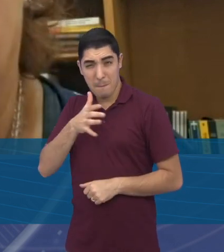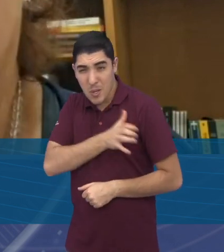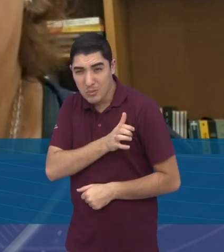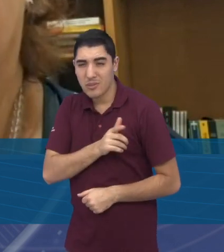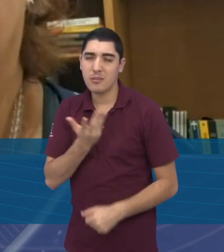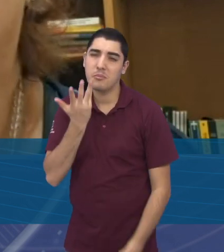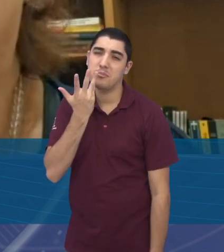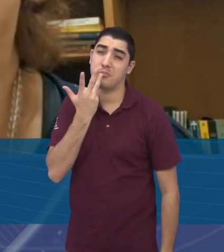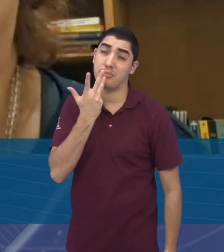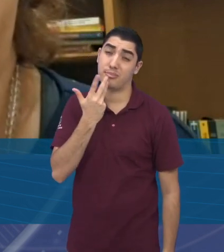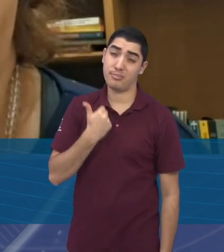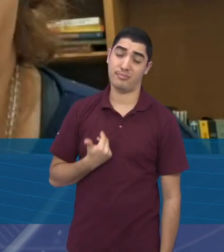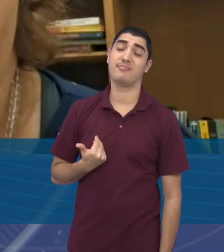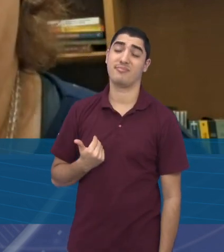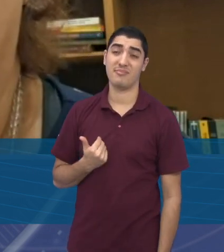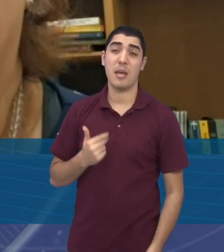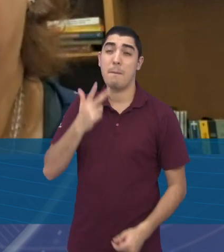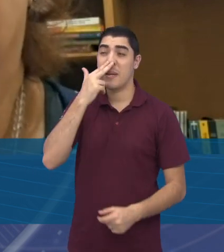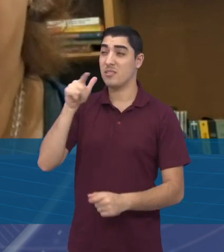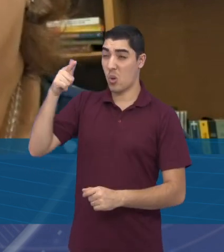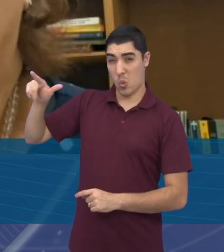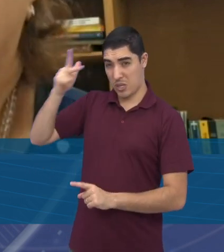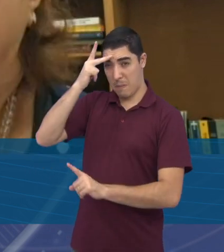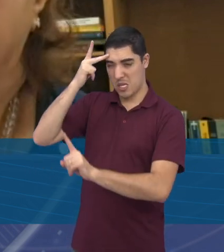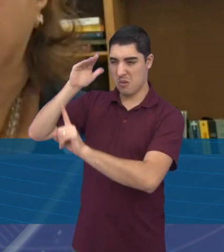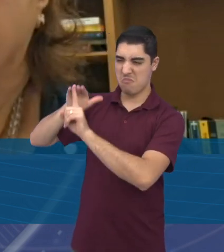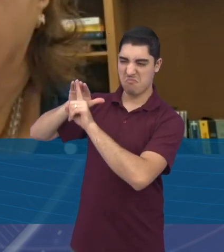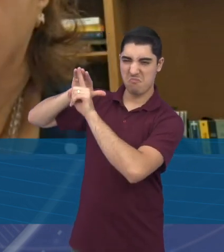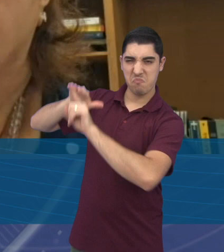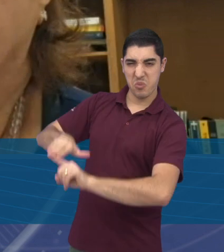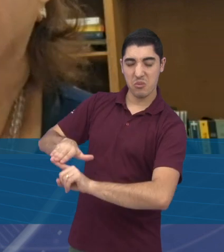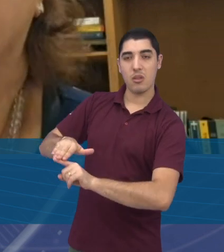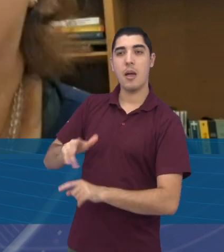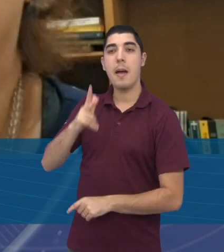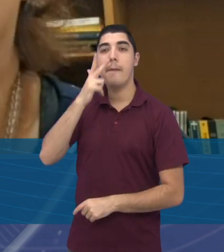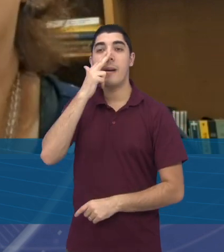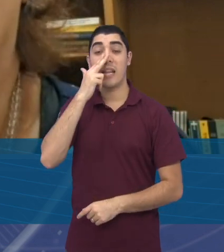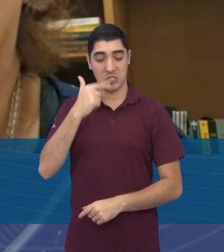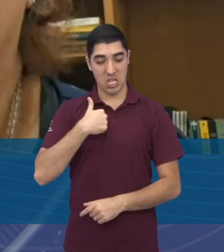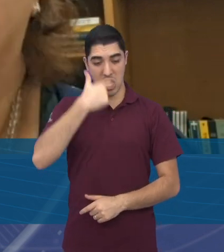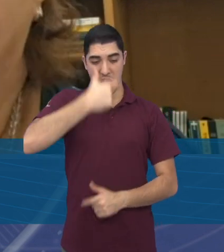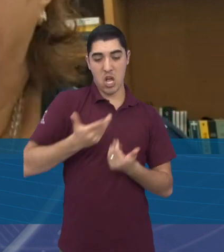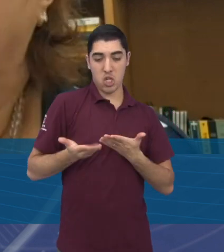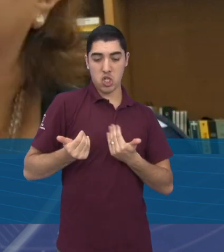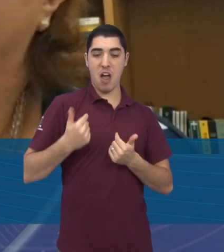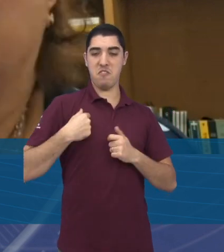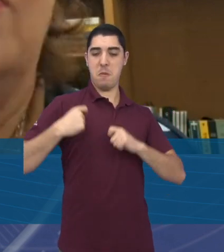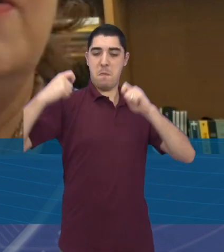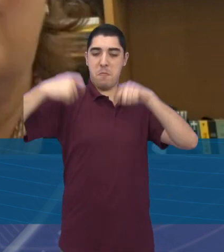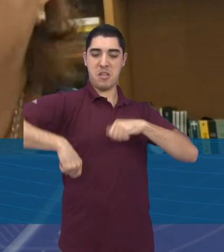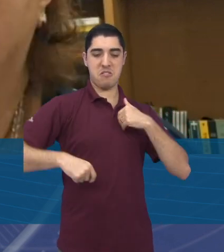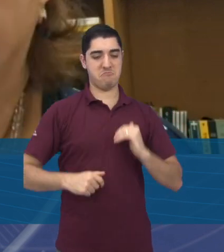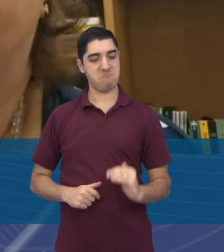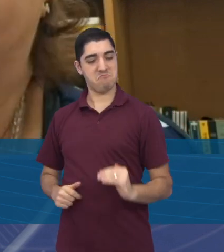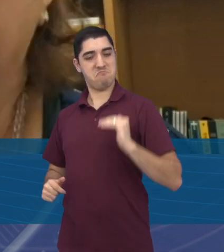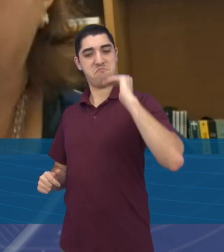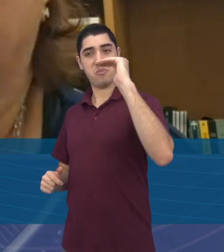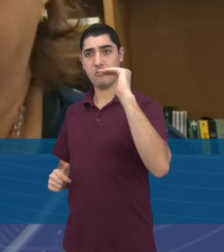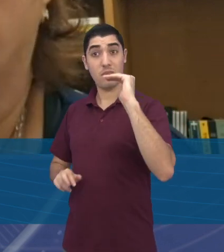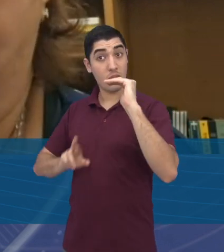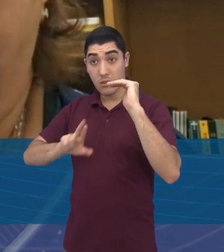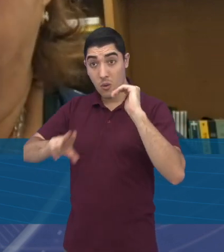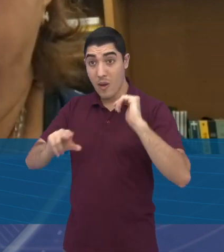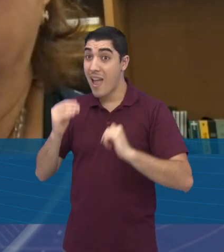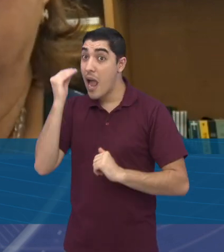infantil, que quer desqualificar, que é uma competição, como que se ser jovem é mais competente, não quer dizer. A experiência